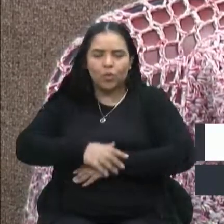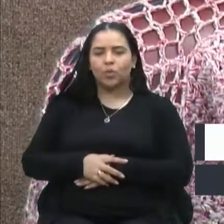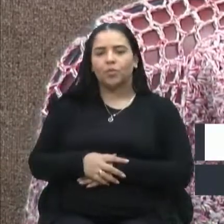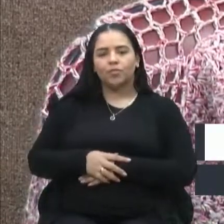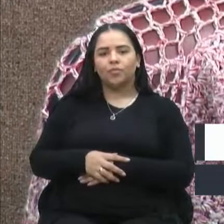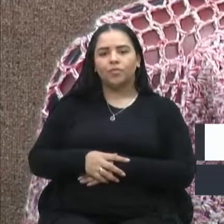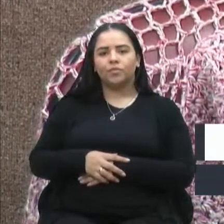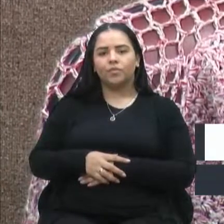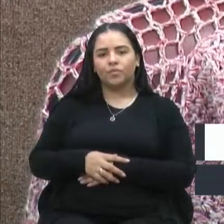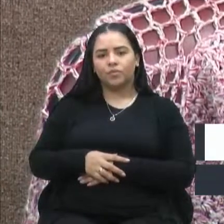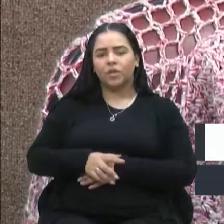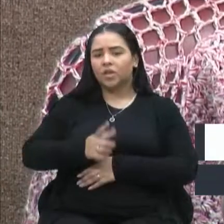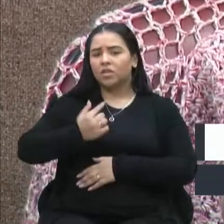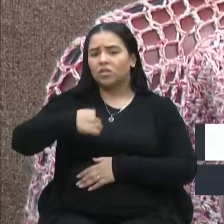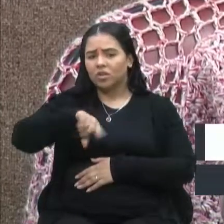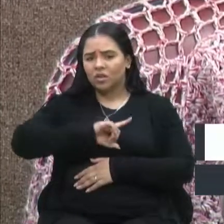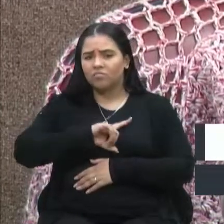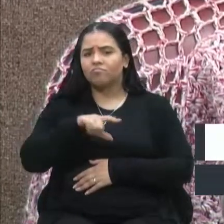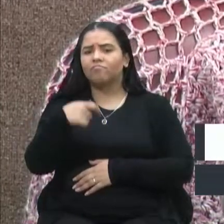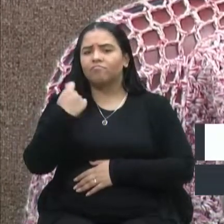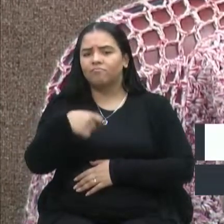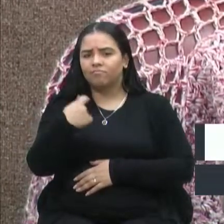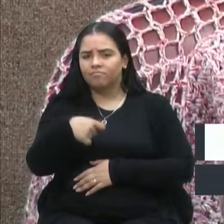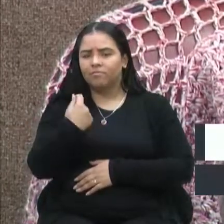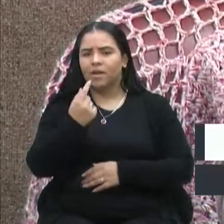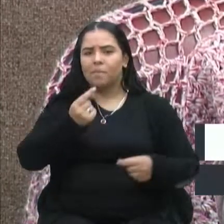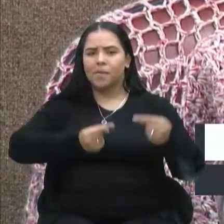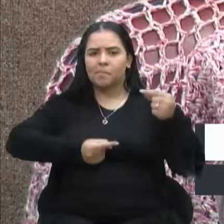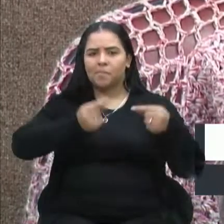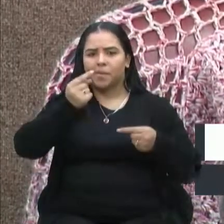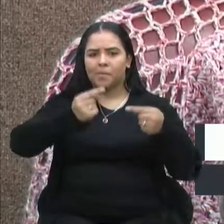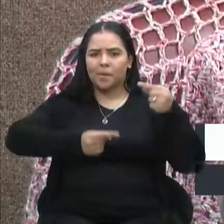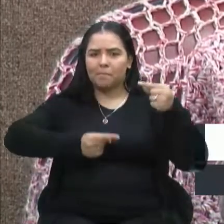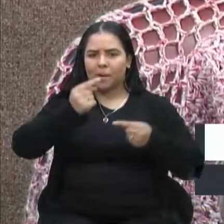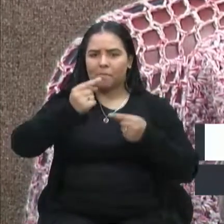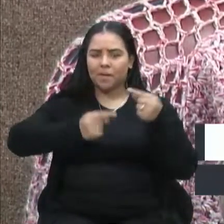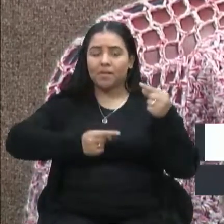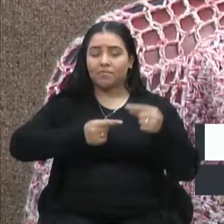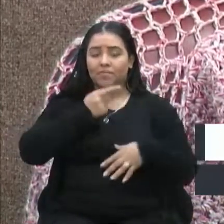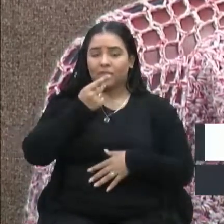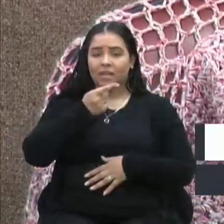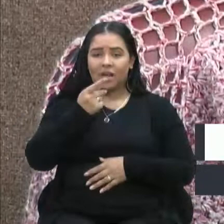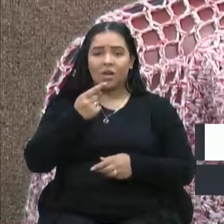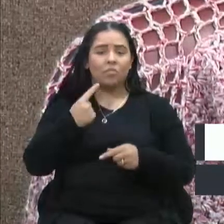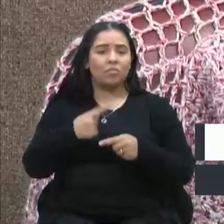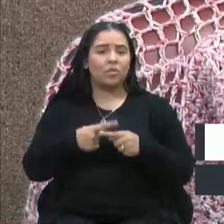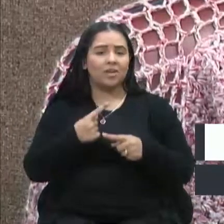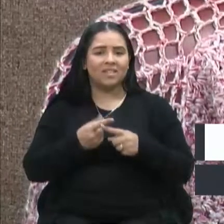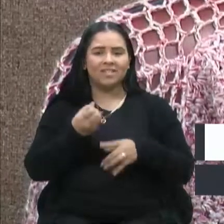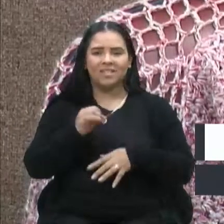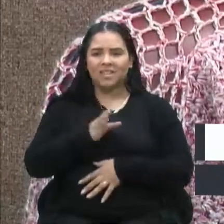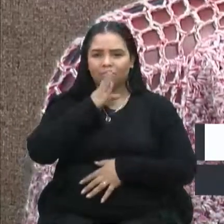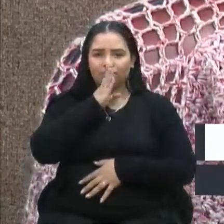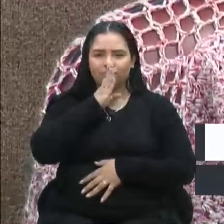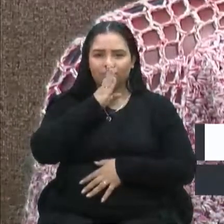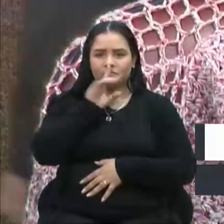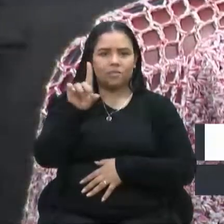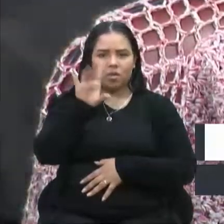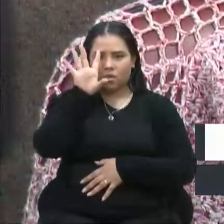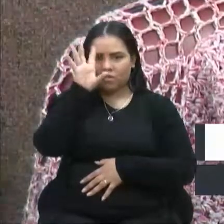precisamos debater e falar. Quem fica quieto não vai resolver